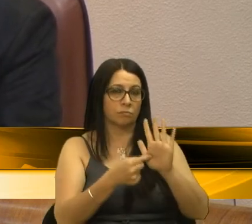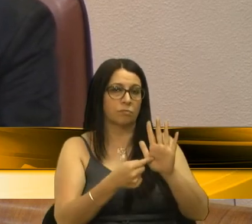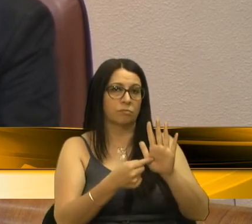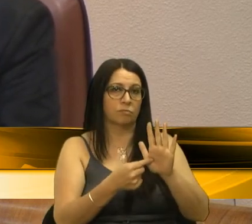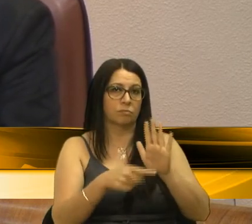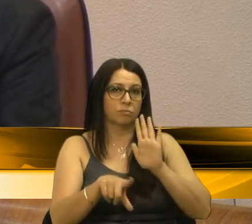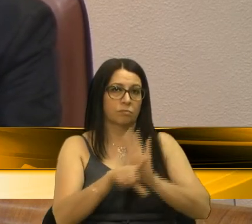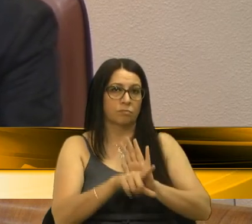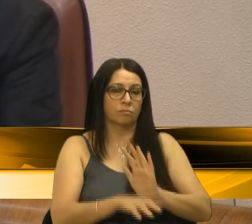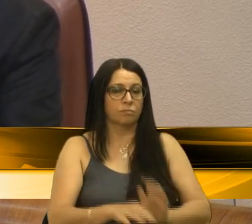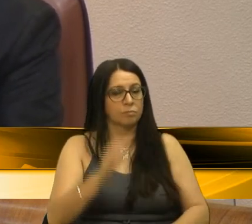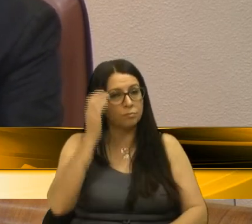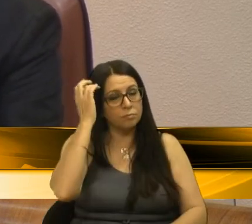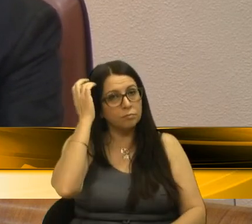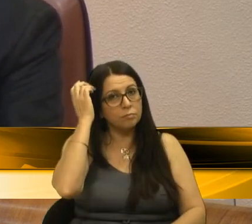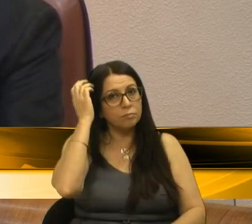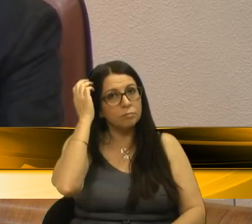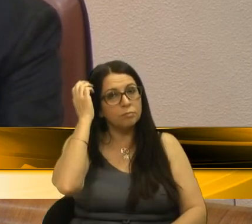lei.